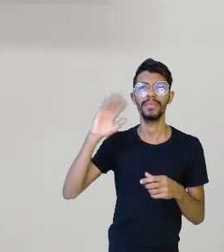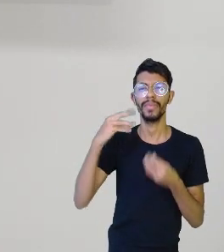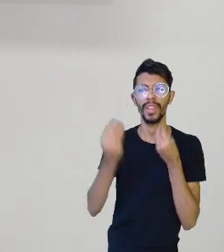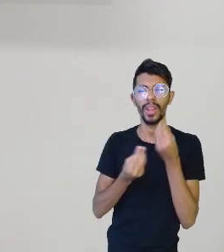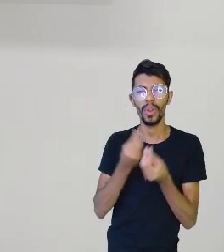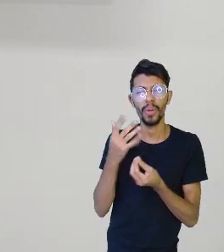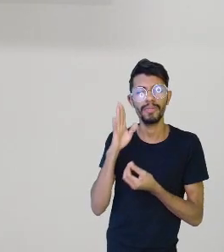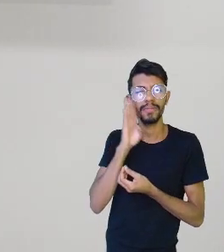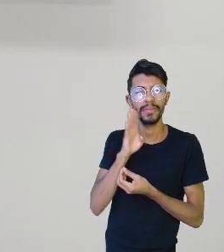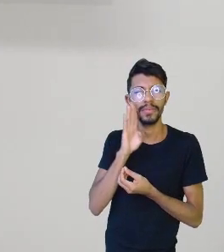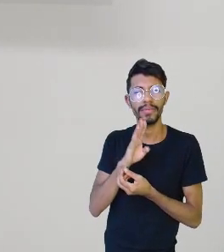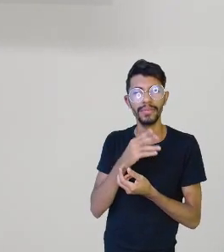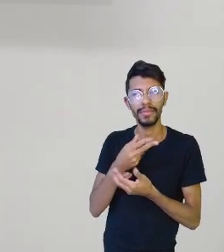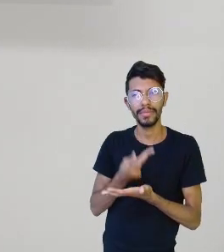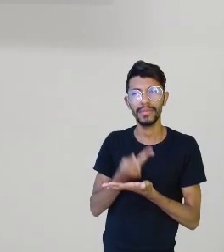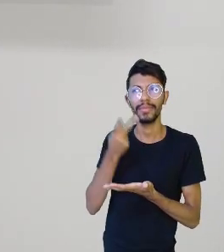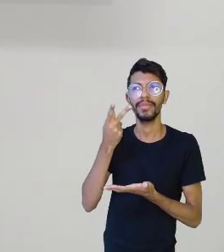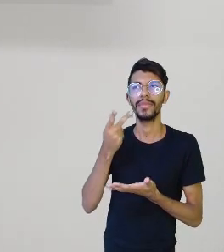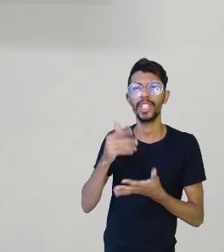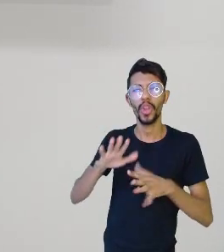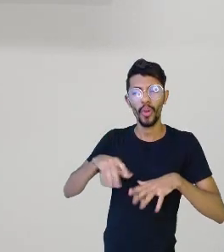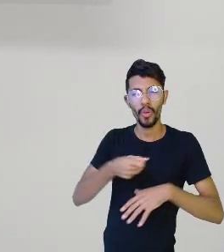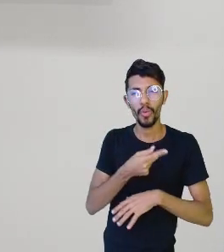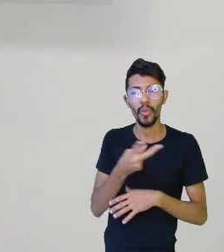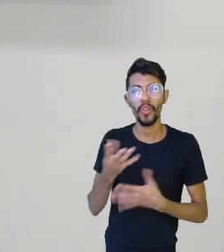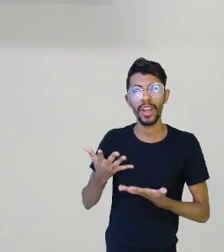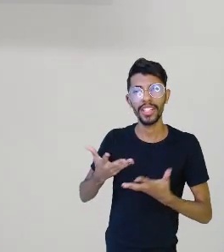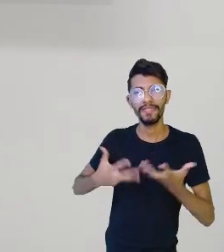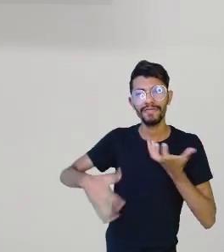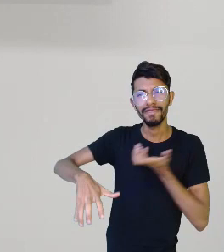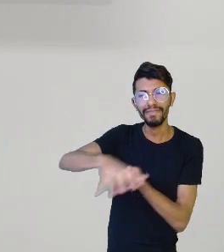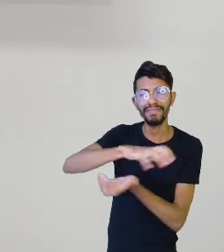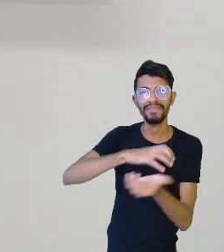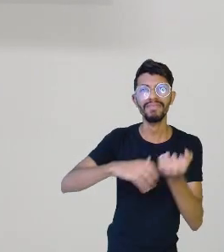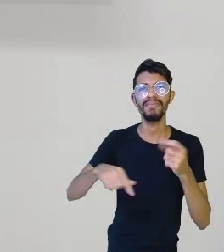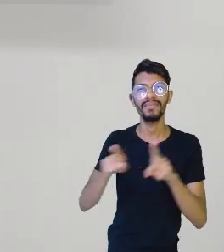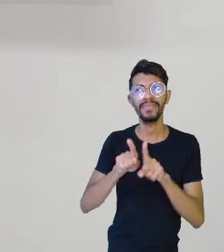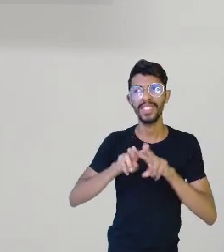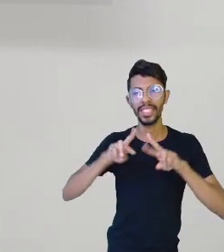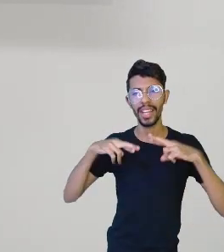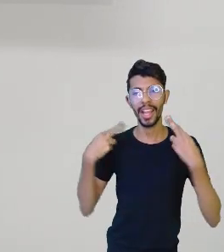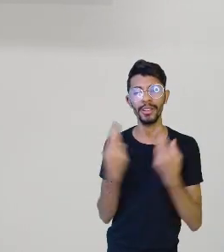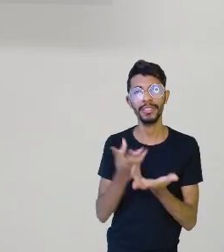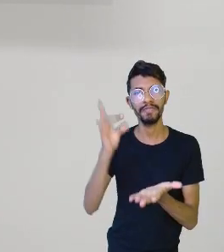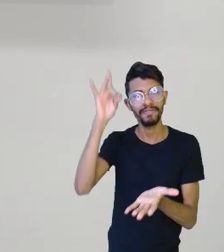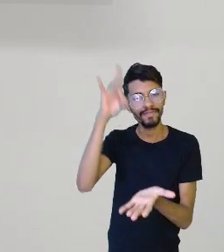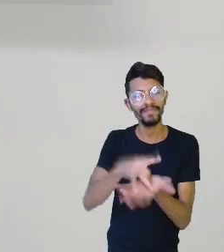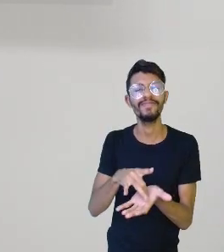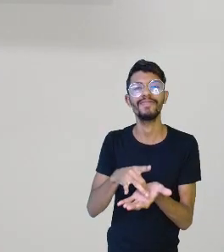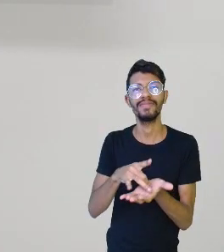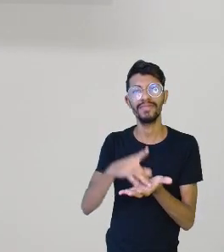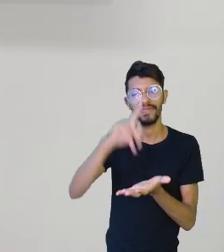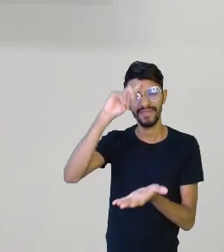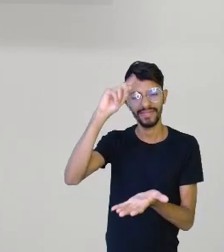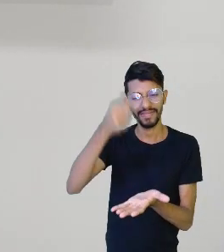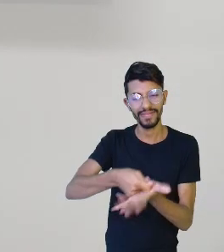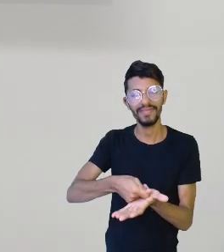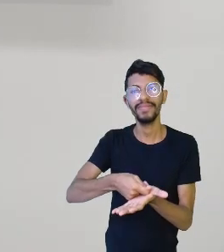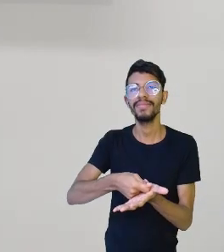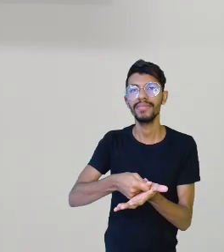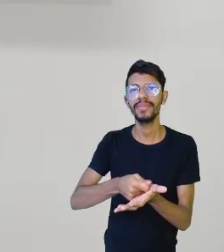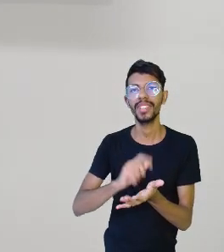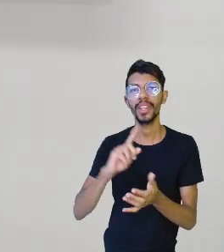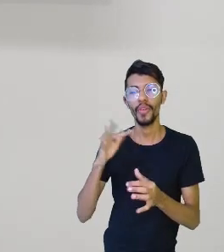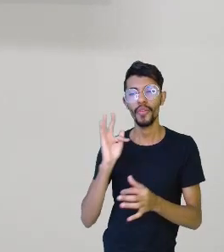legal aconteceu aí, quantas revoluções, quantas reuniões que definiram e decidiram, né,